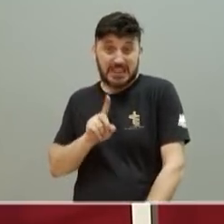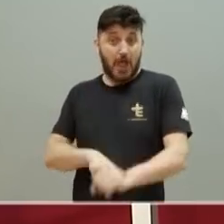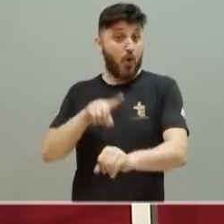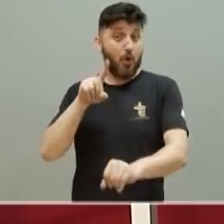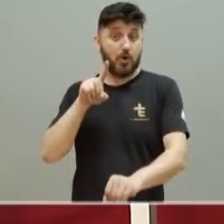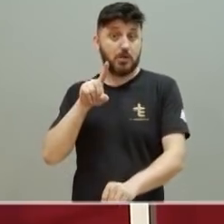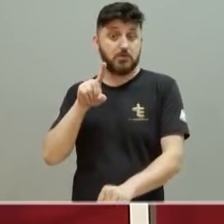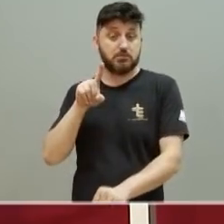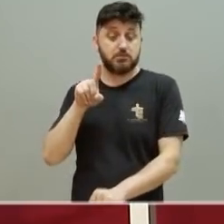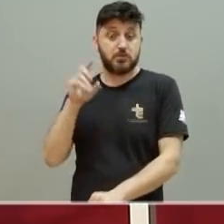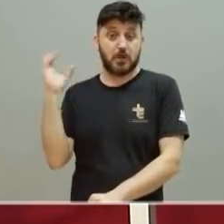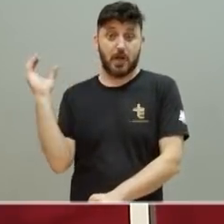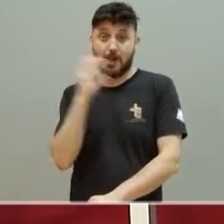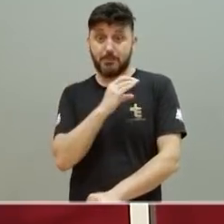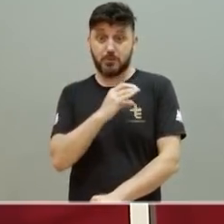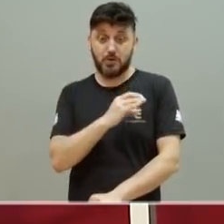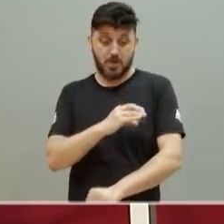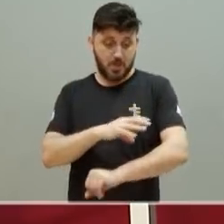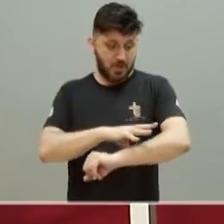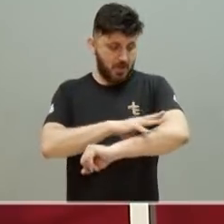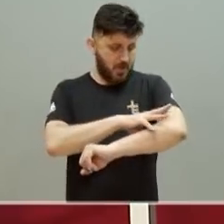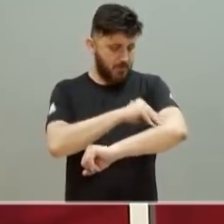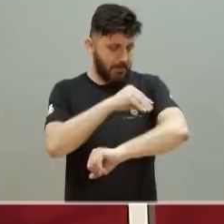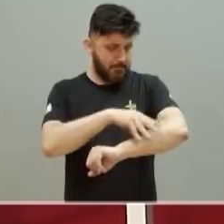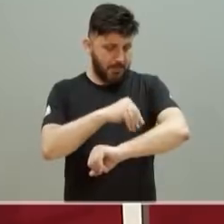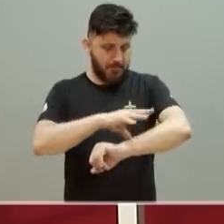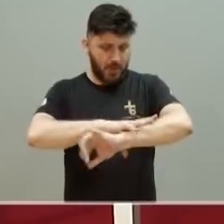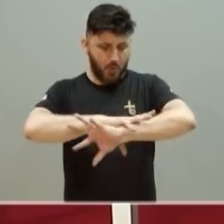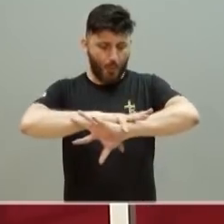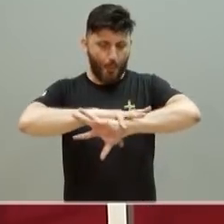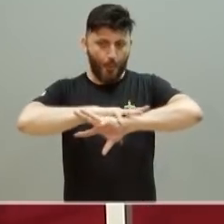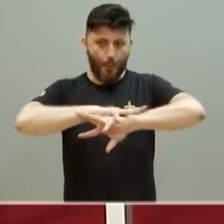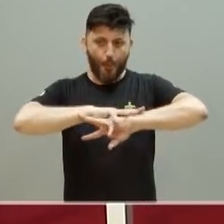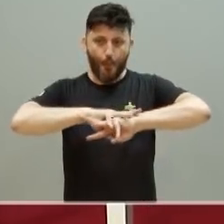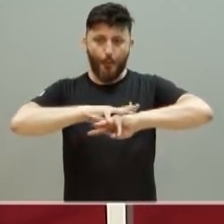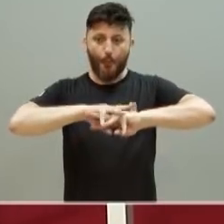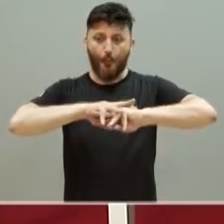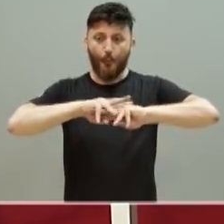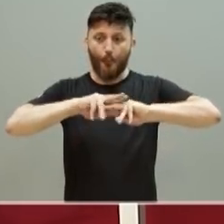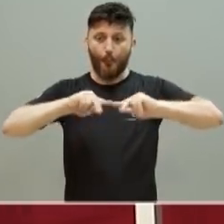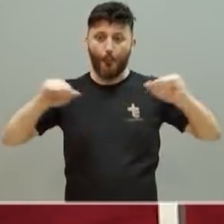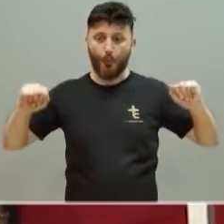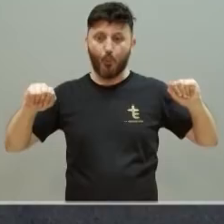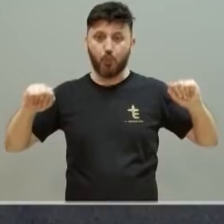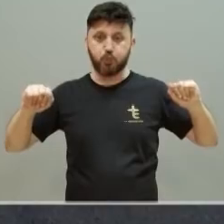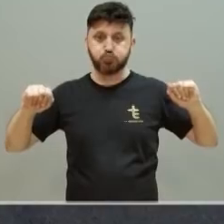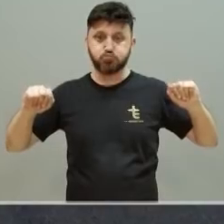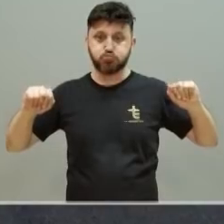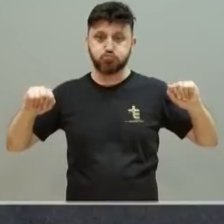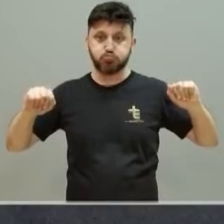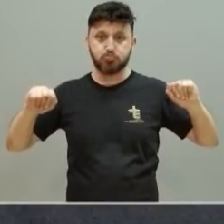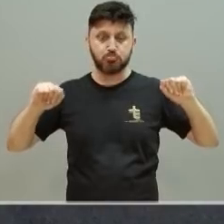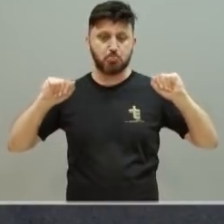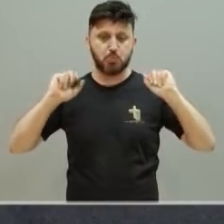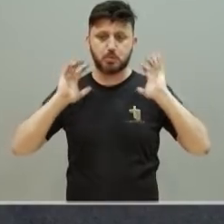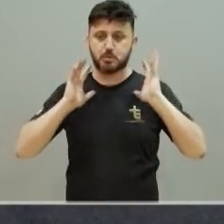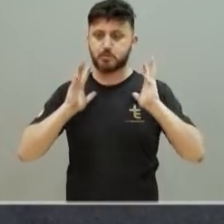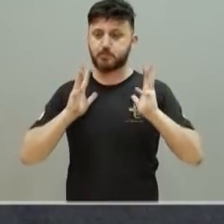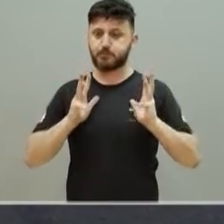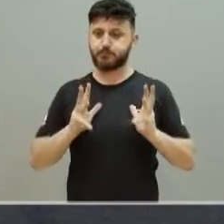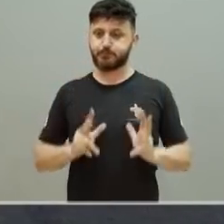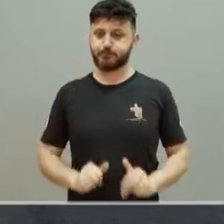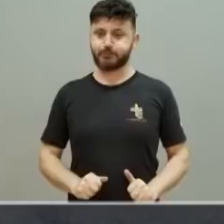imediatamente desapareceu dele a lepra e foi purificado. Calma